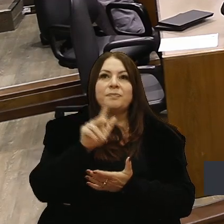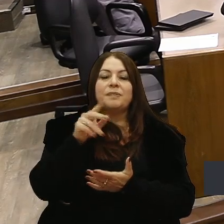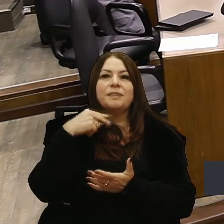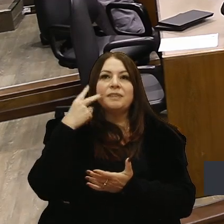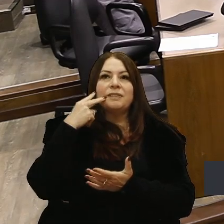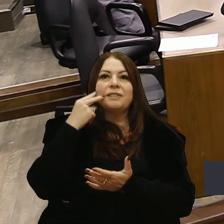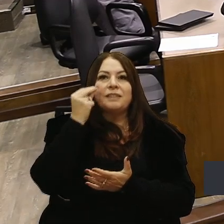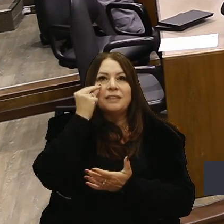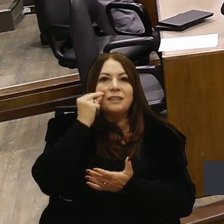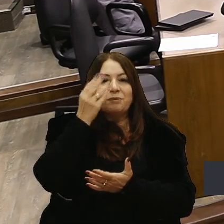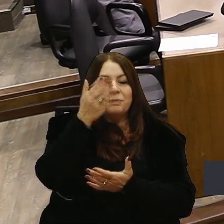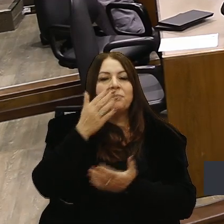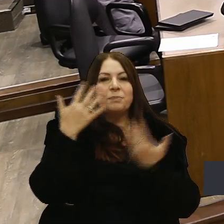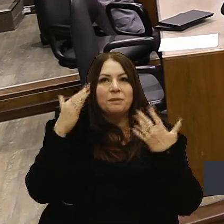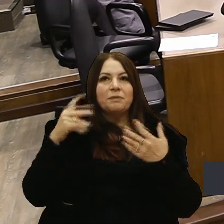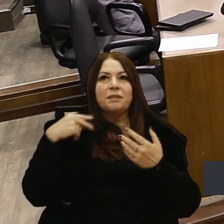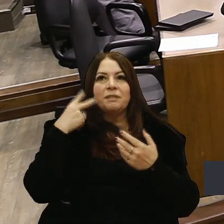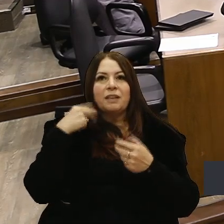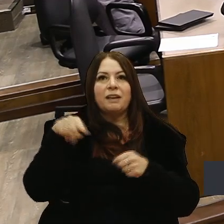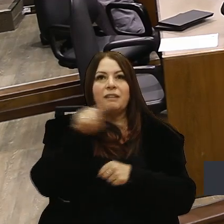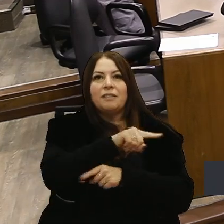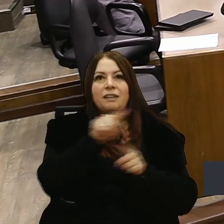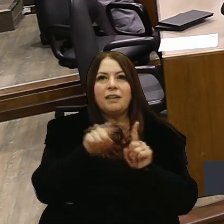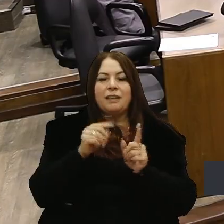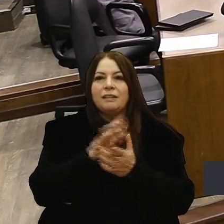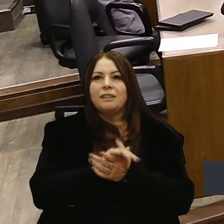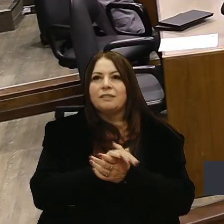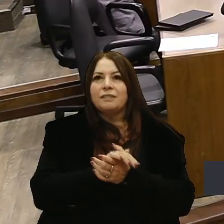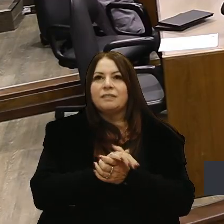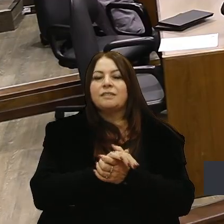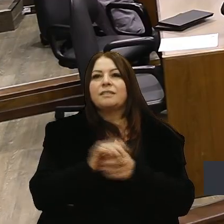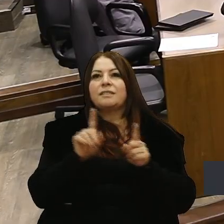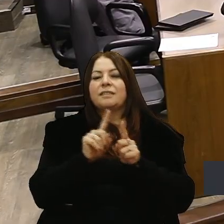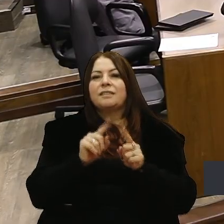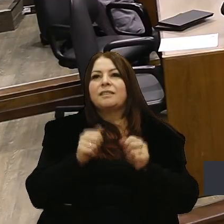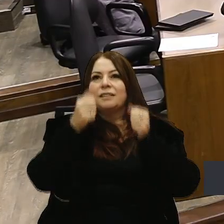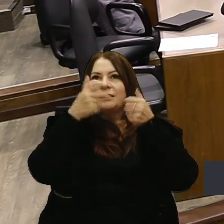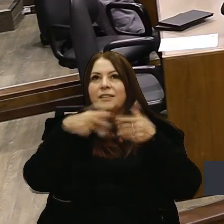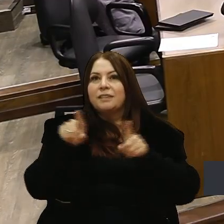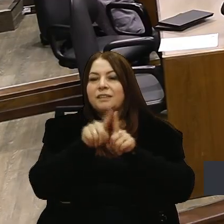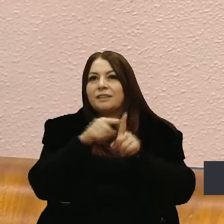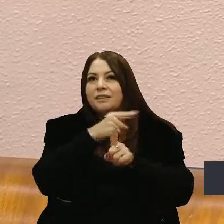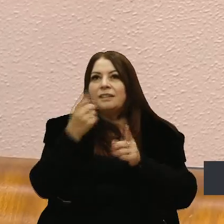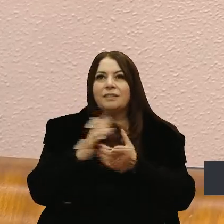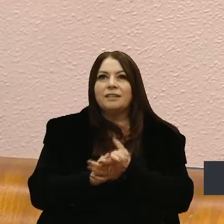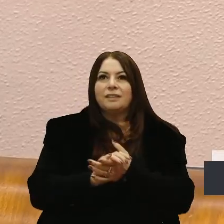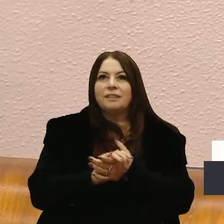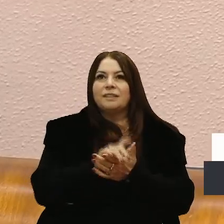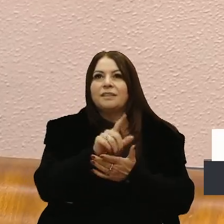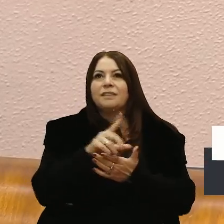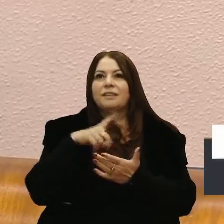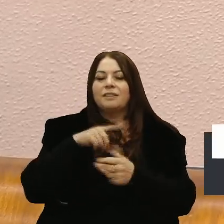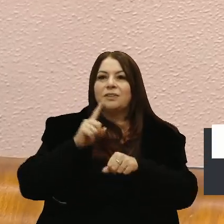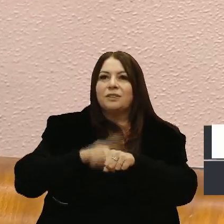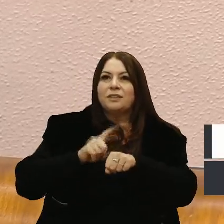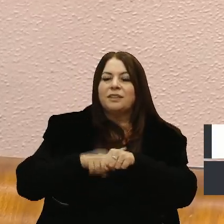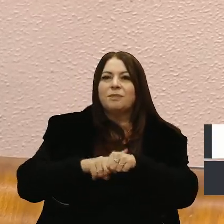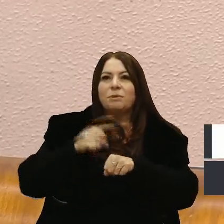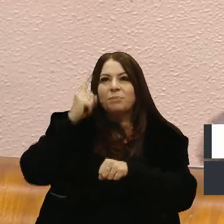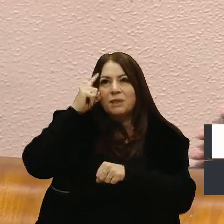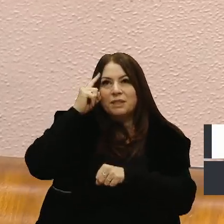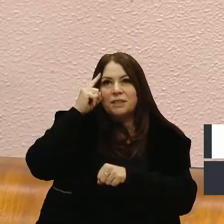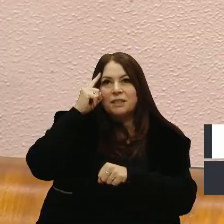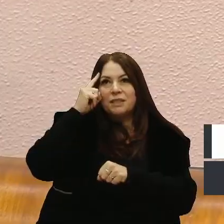vereador Libardi. Parabéns, vereadora Sandra. O que me alenta profundamente é que eu sei que o tempo vai passando e a oposição